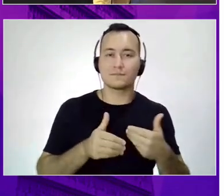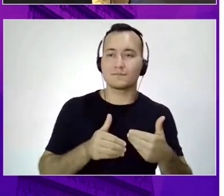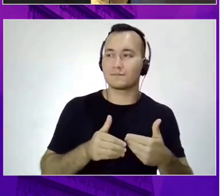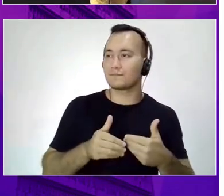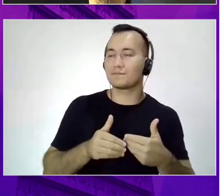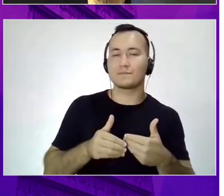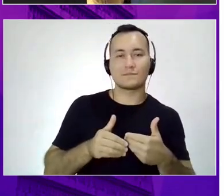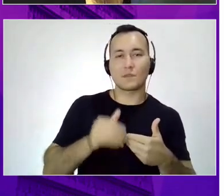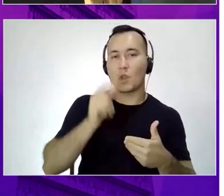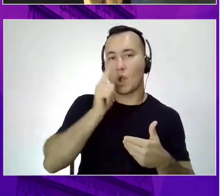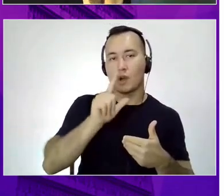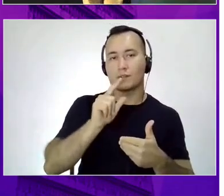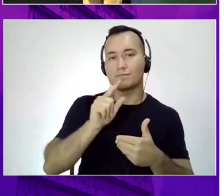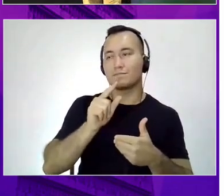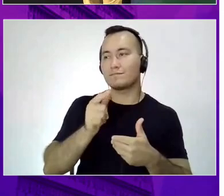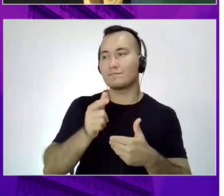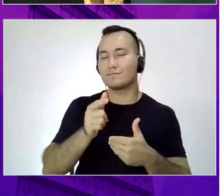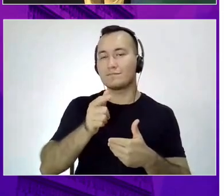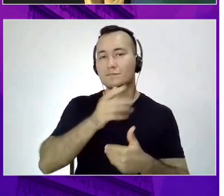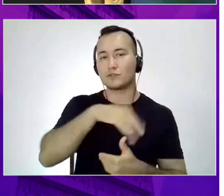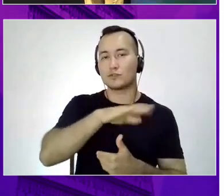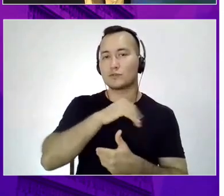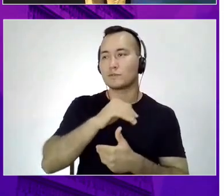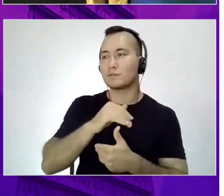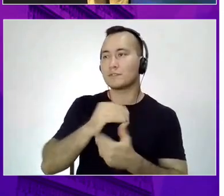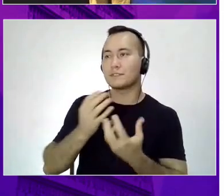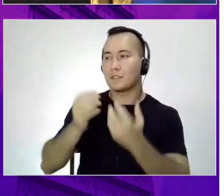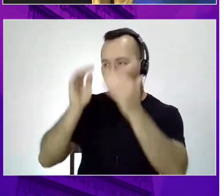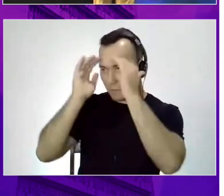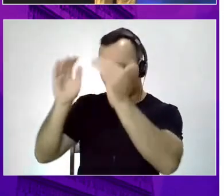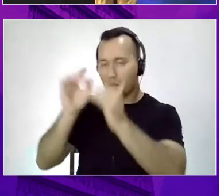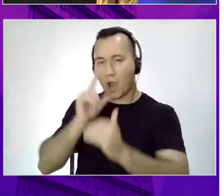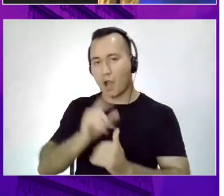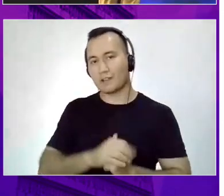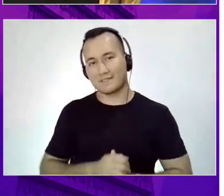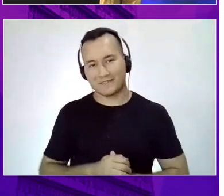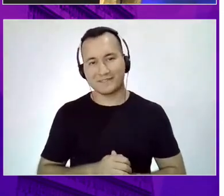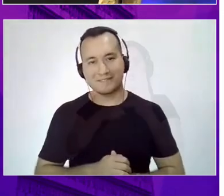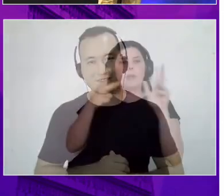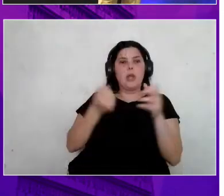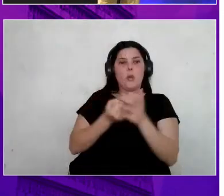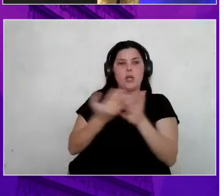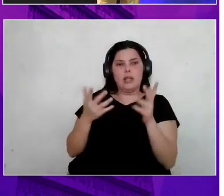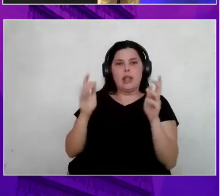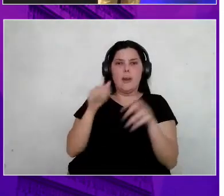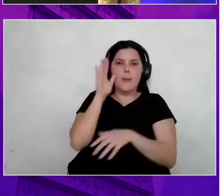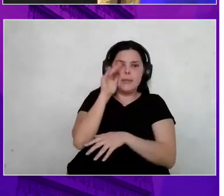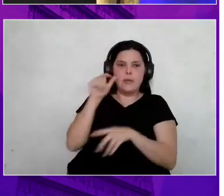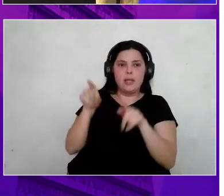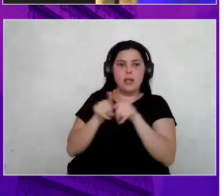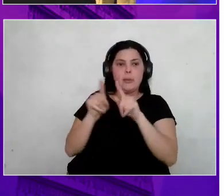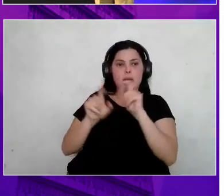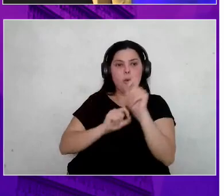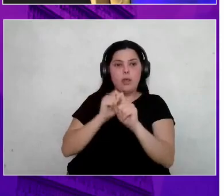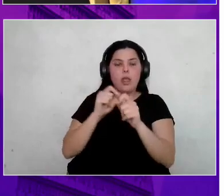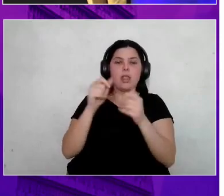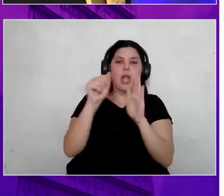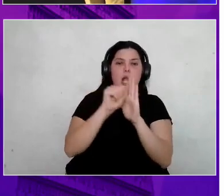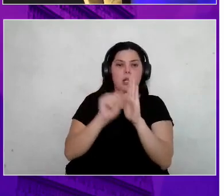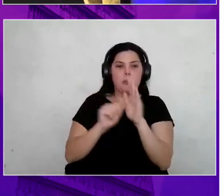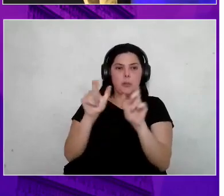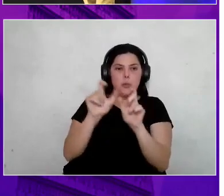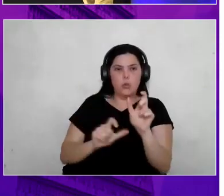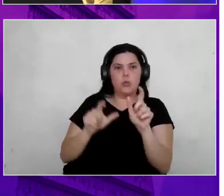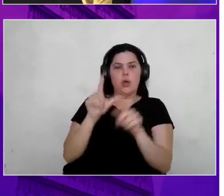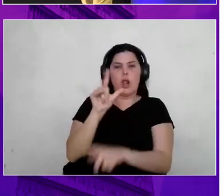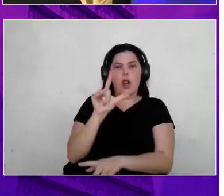Aqui uns ganhos não quantitativos, a gente pode destacar a observabilidade, né? Começamos a ter alguns atributos como log, na época até a